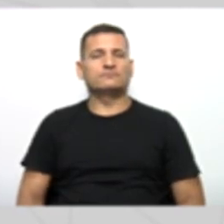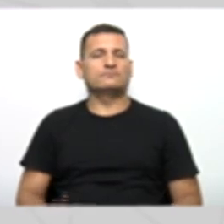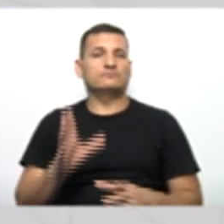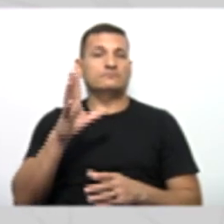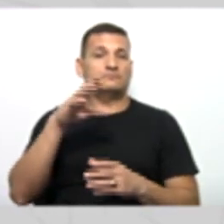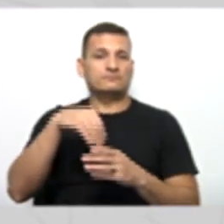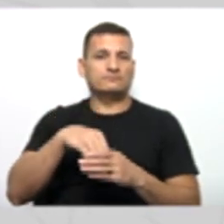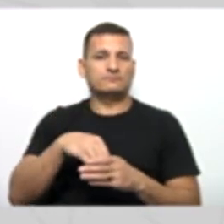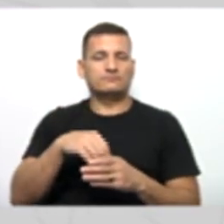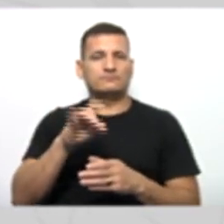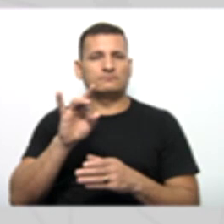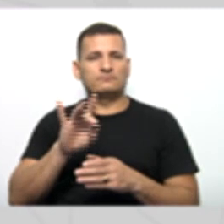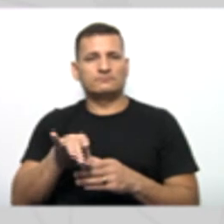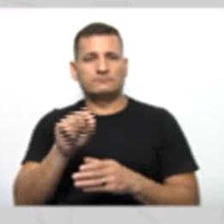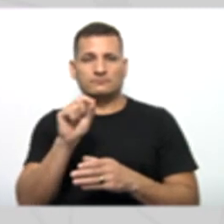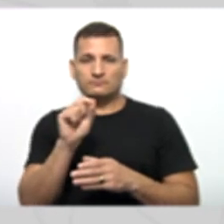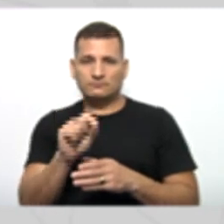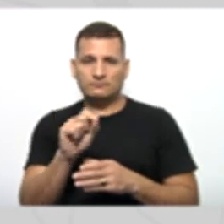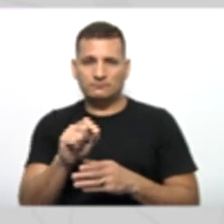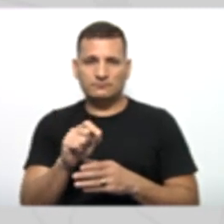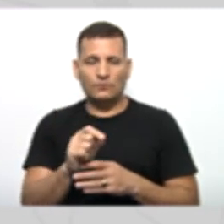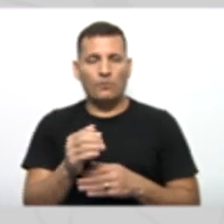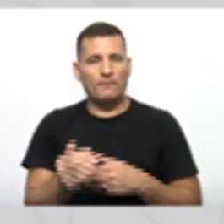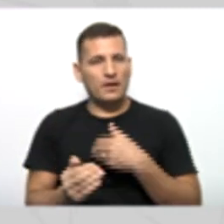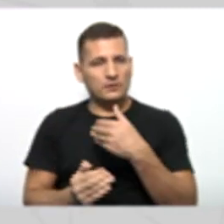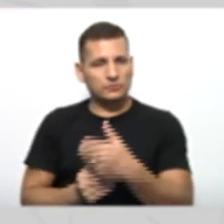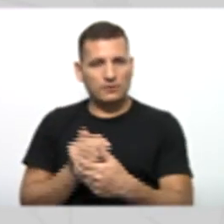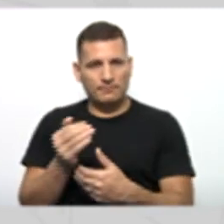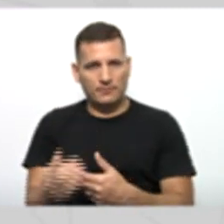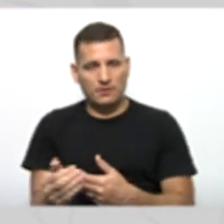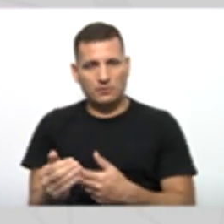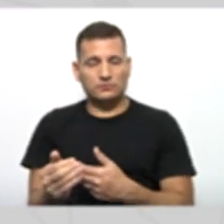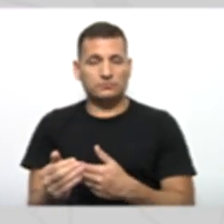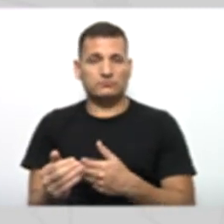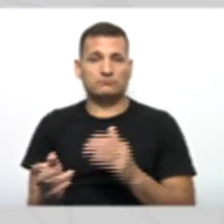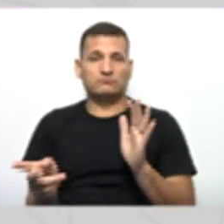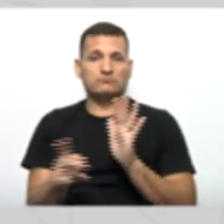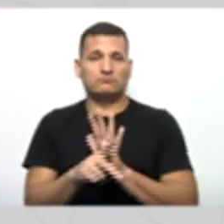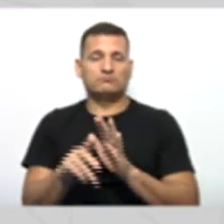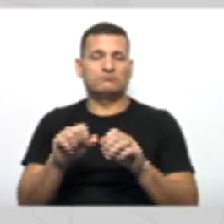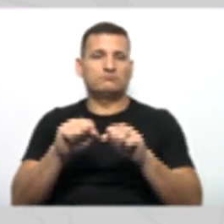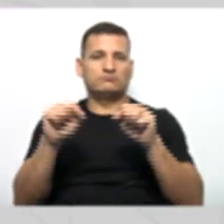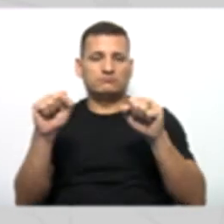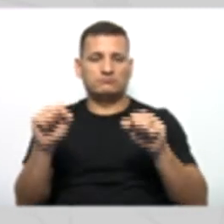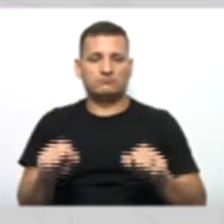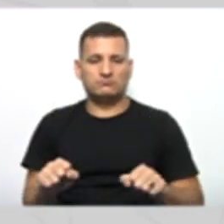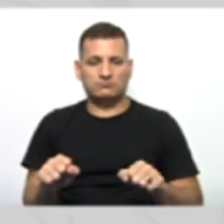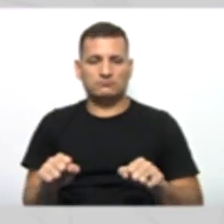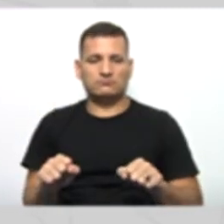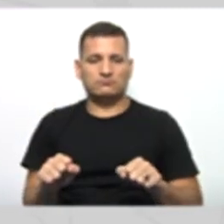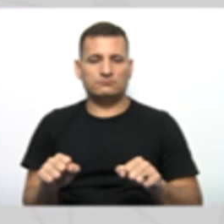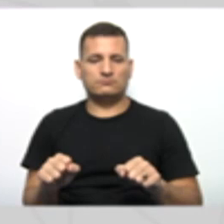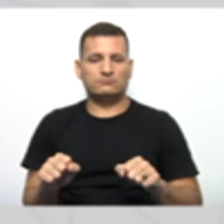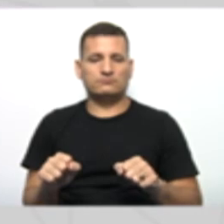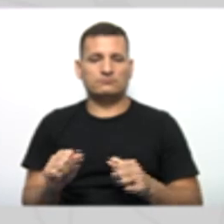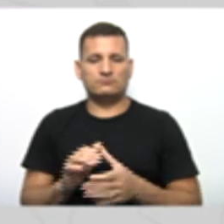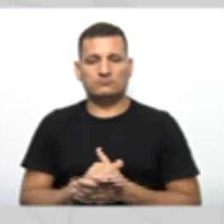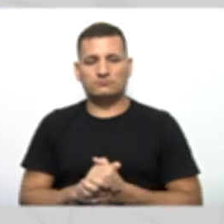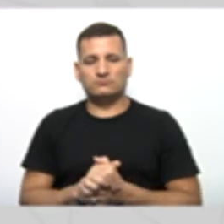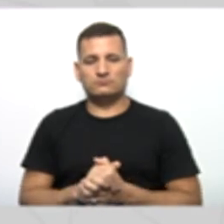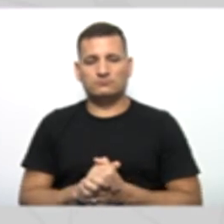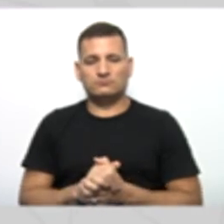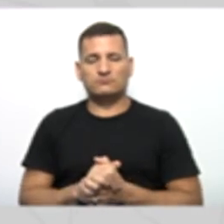atividades realizadas pelo software. Olha aí, vai conter somente as atividades realizadas. No